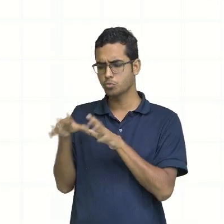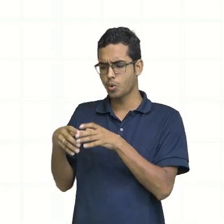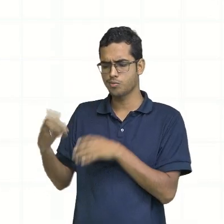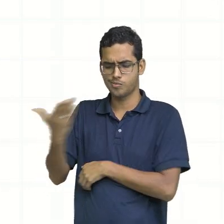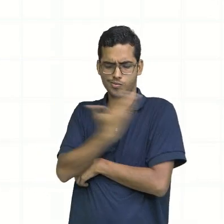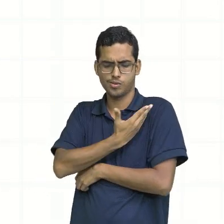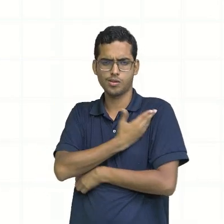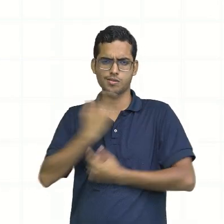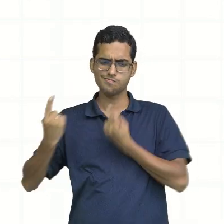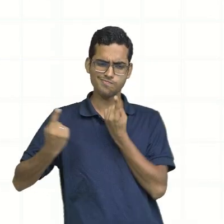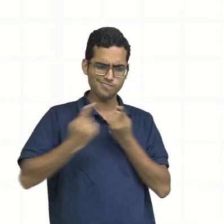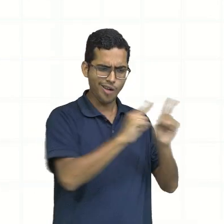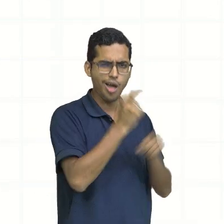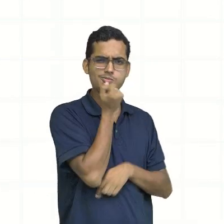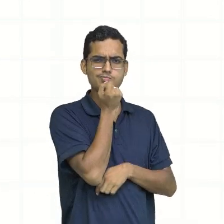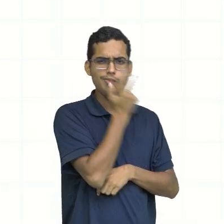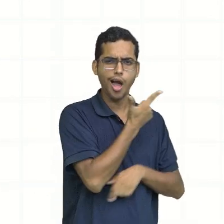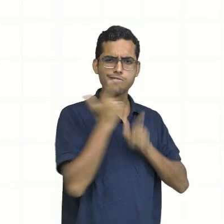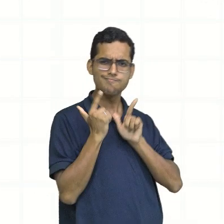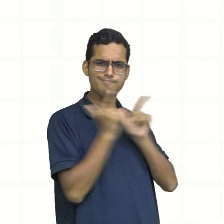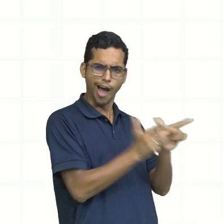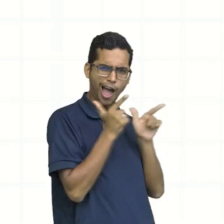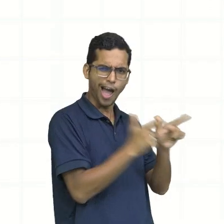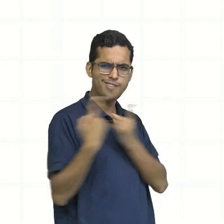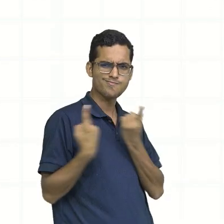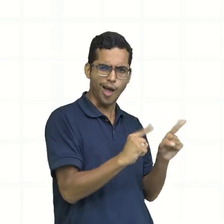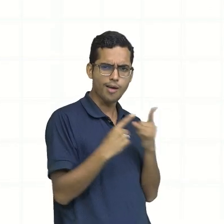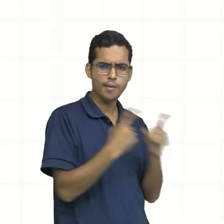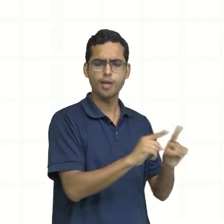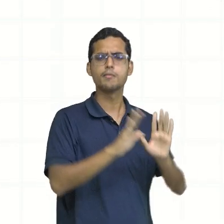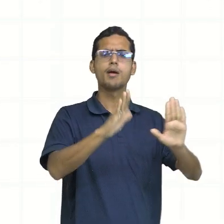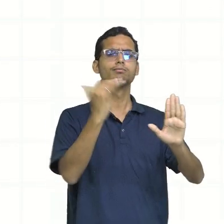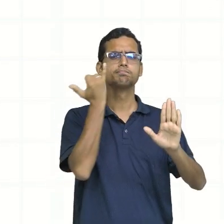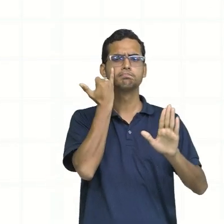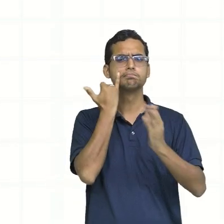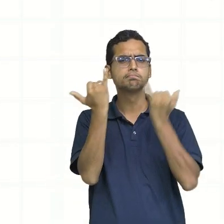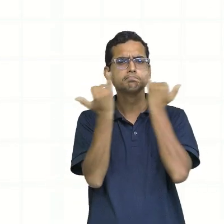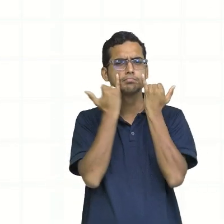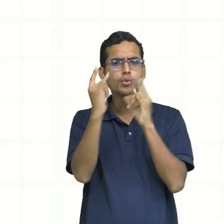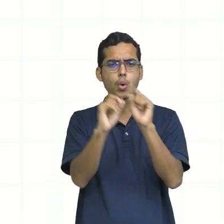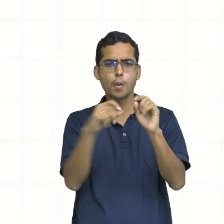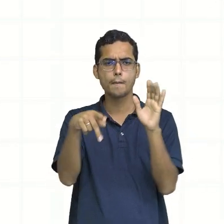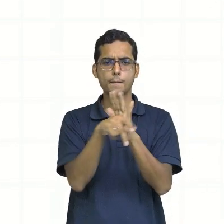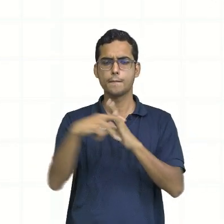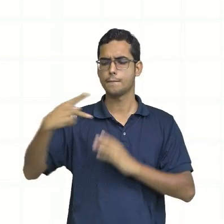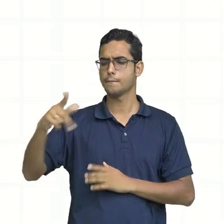gracinha, né? Tirando onda com ele. Gente, uma informação. O verbo play, ele